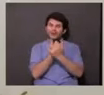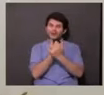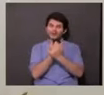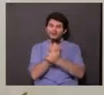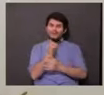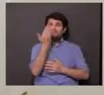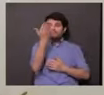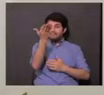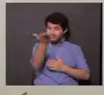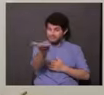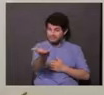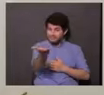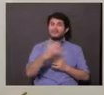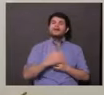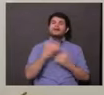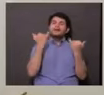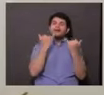aleluia,